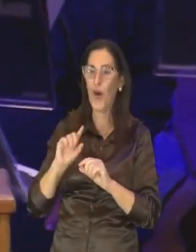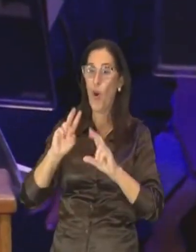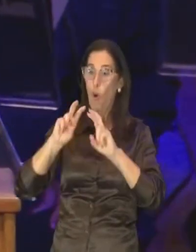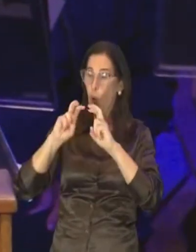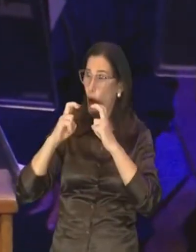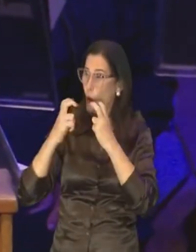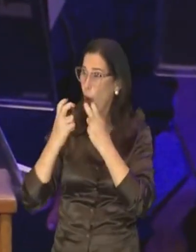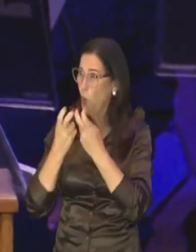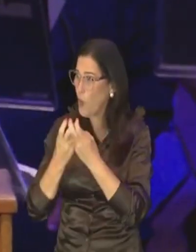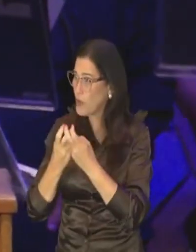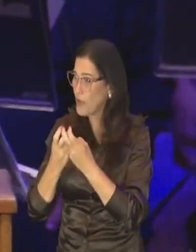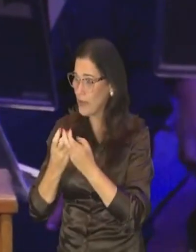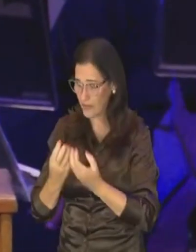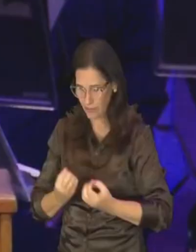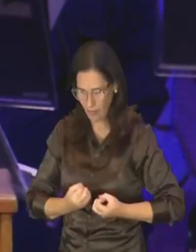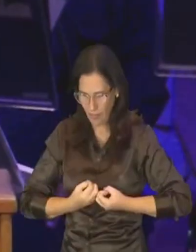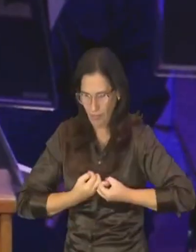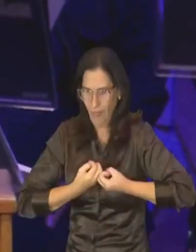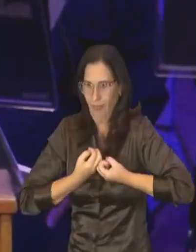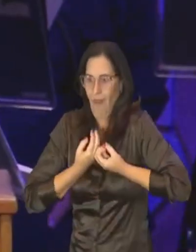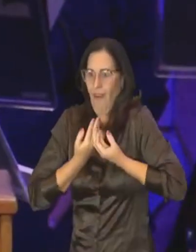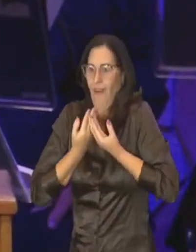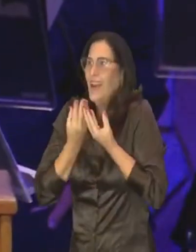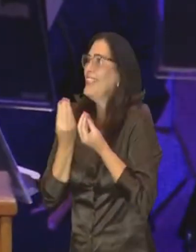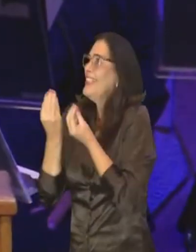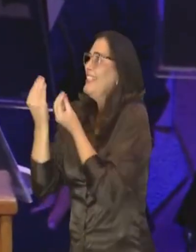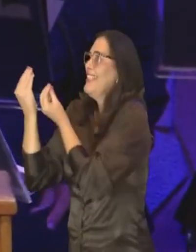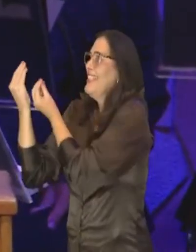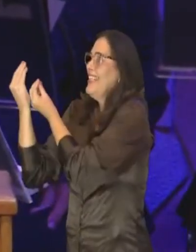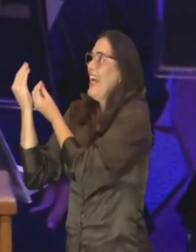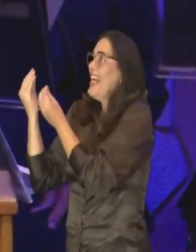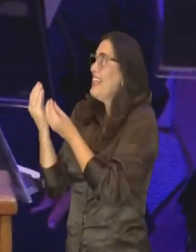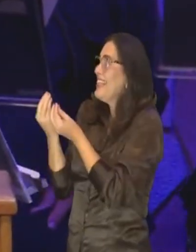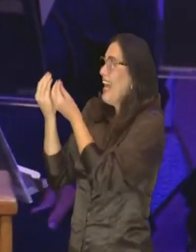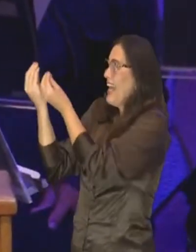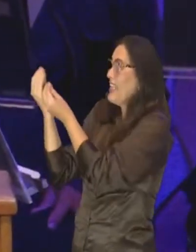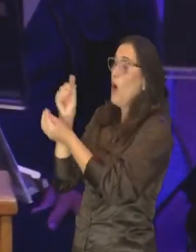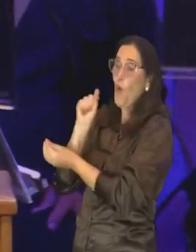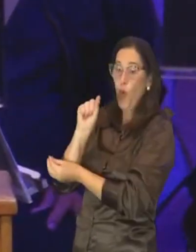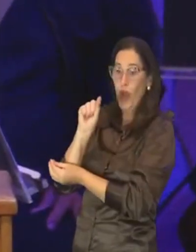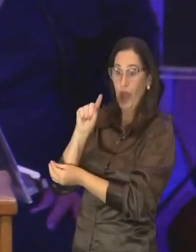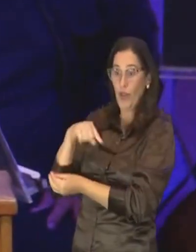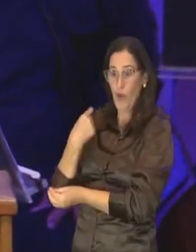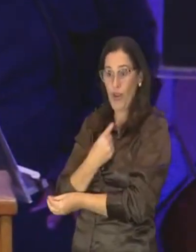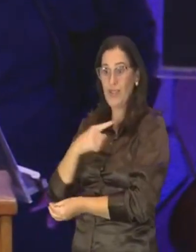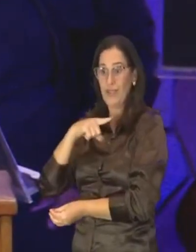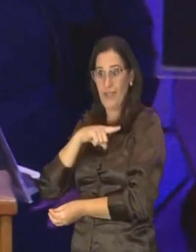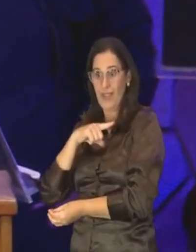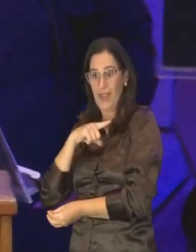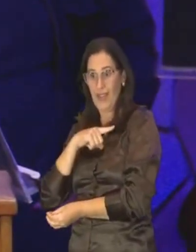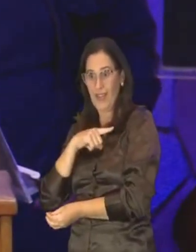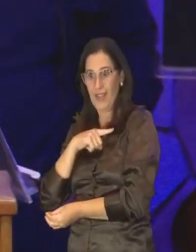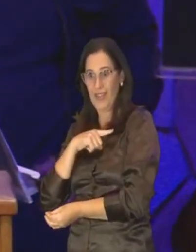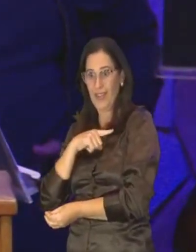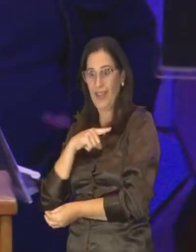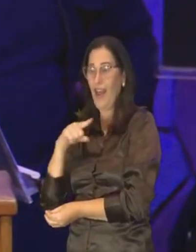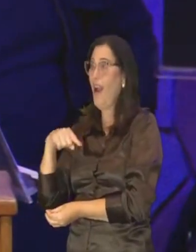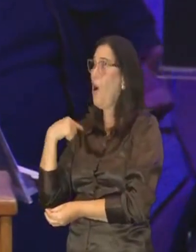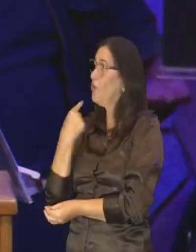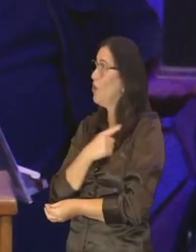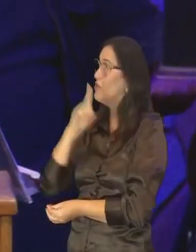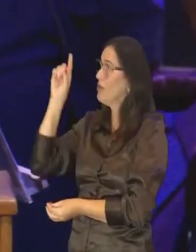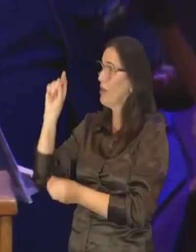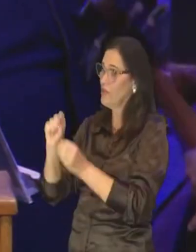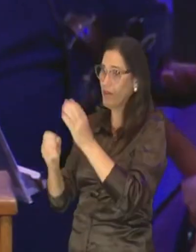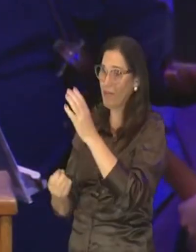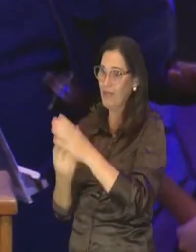que parte de dentro de nós. É parte oferecida daquilo que nós temos ao nosso Criador,